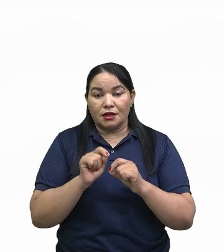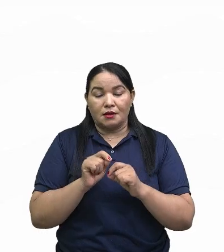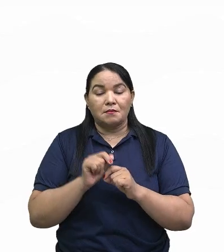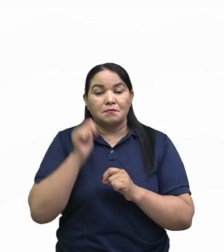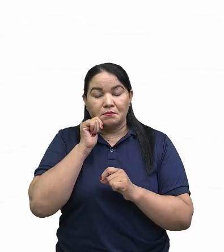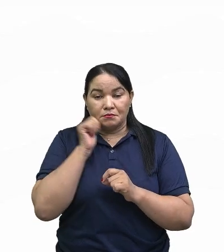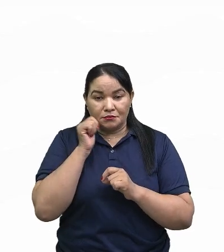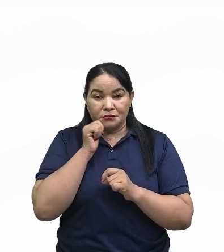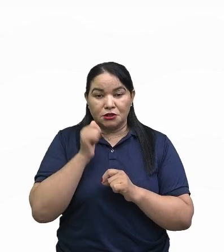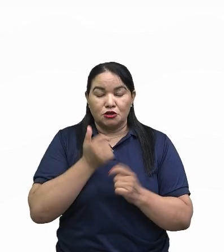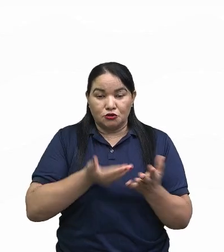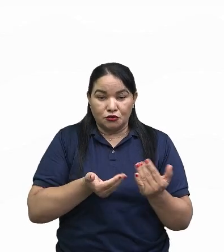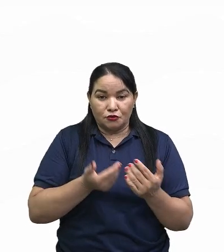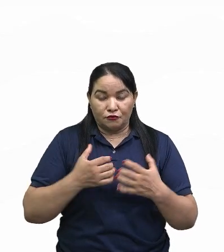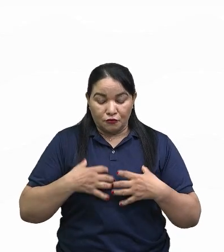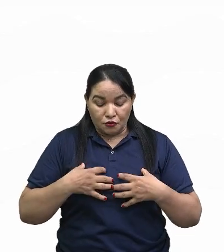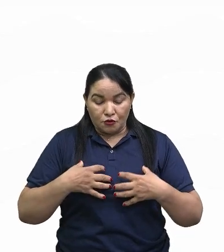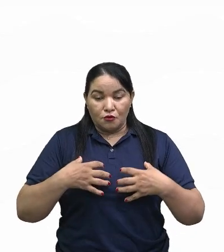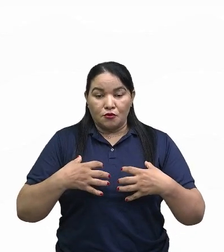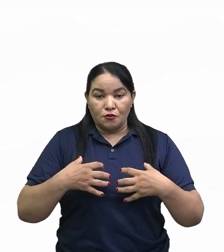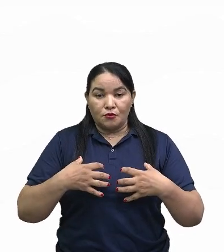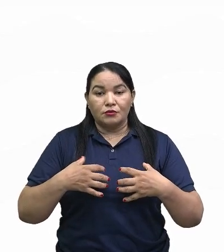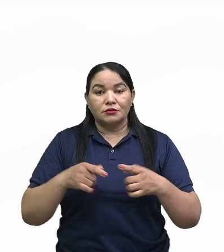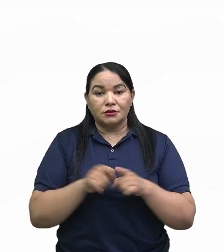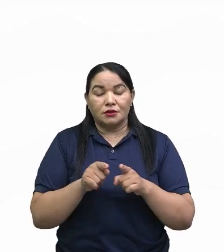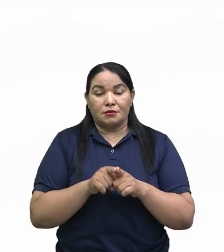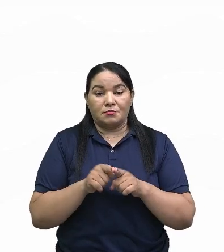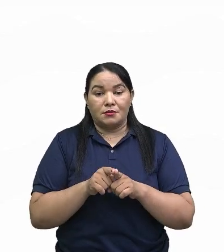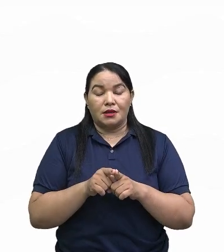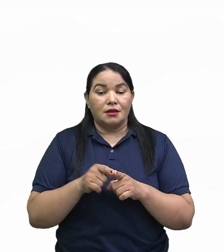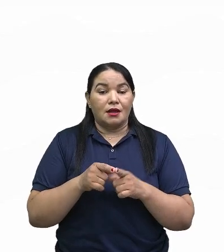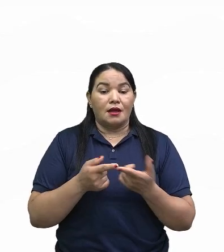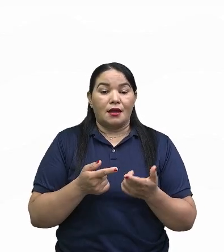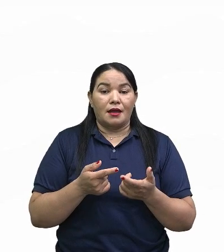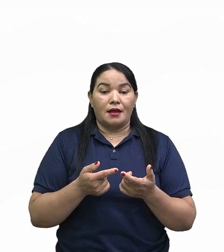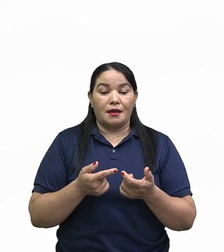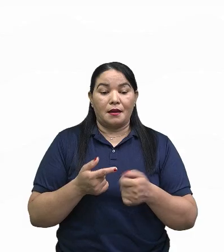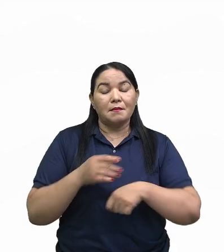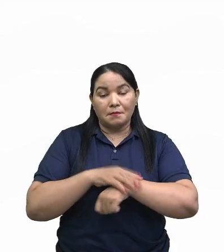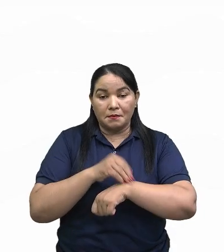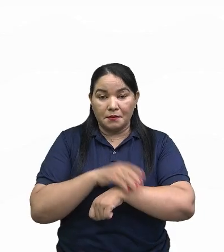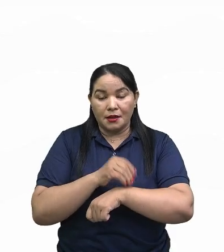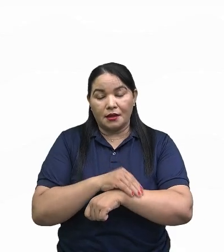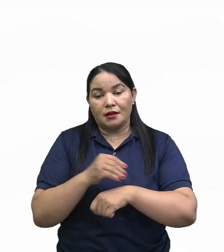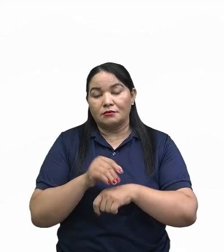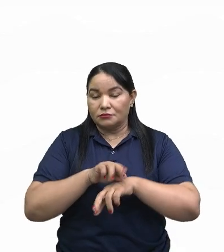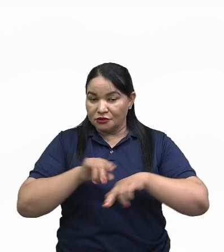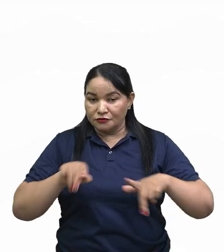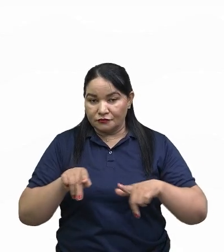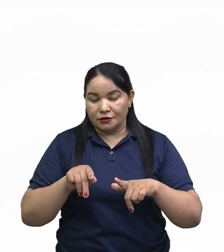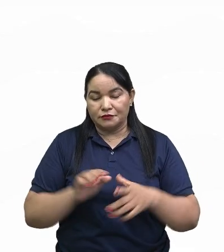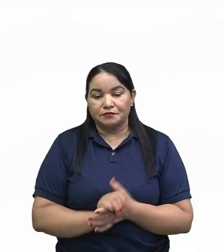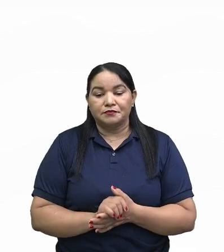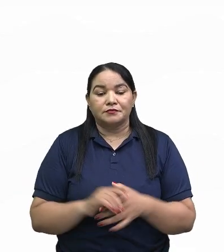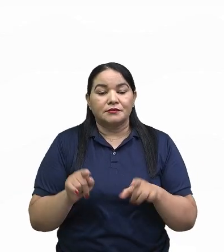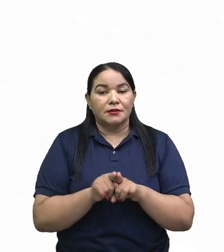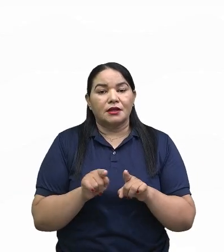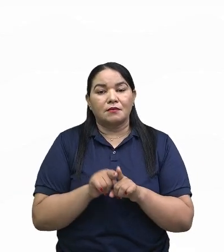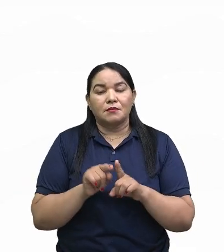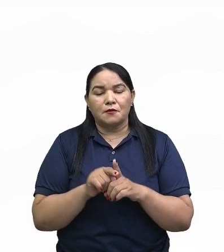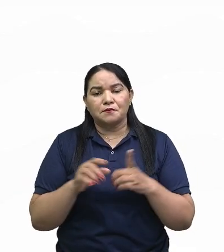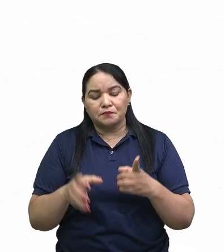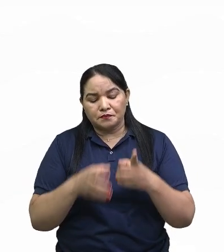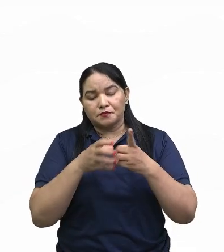o crescimento do pelo, né? Vários ciclos ali que acontecem, né? Ciclo hormonal, entre outros fatores. E o